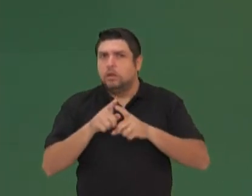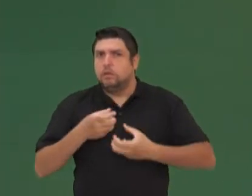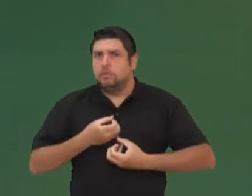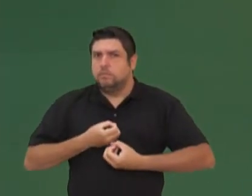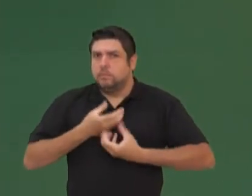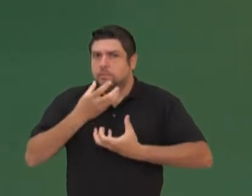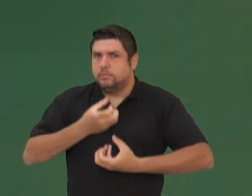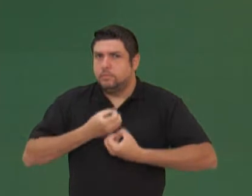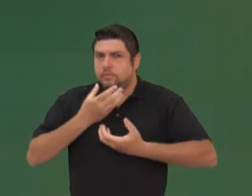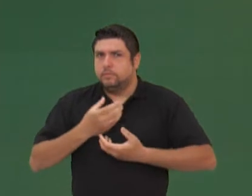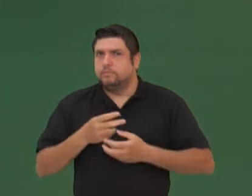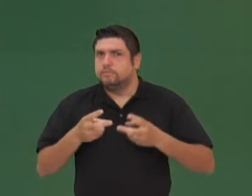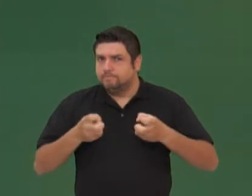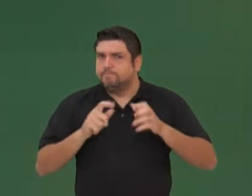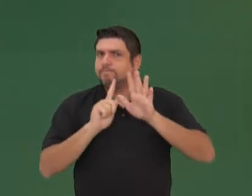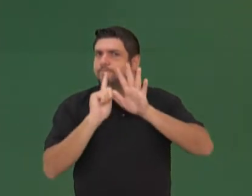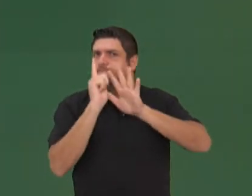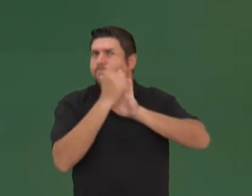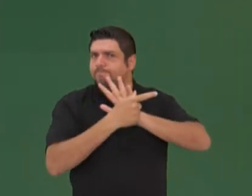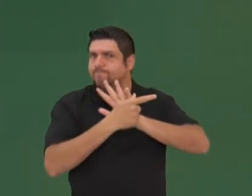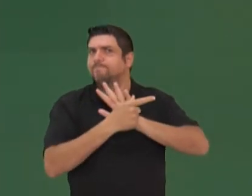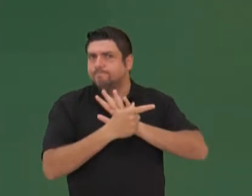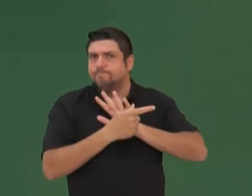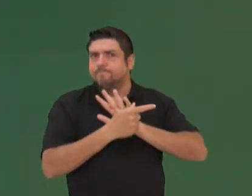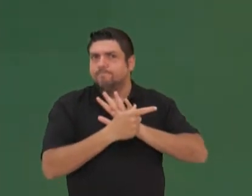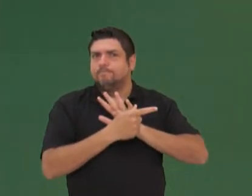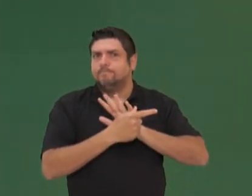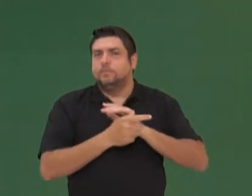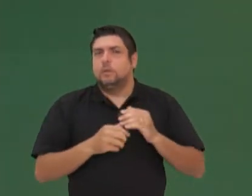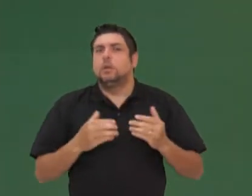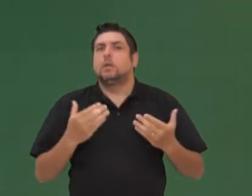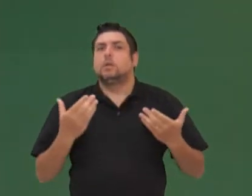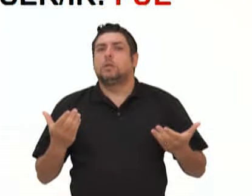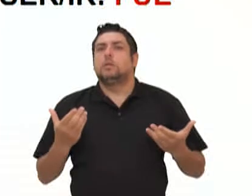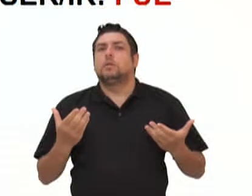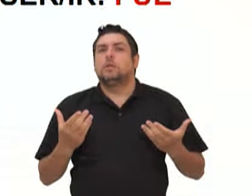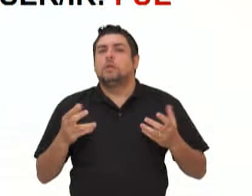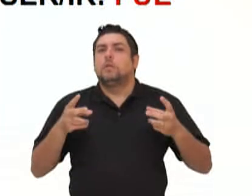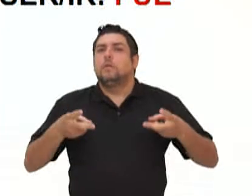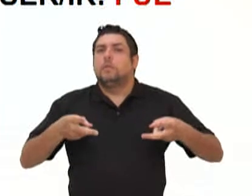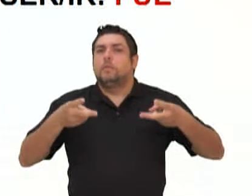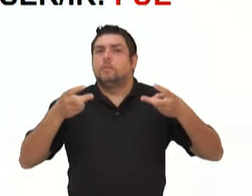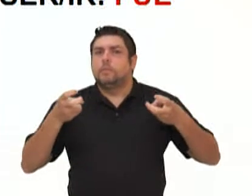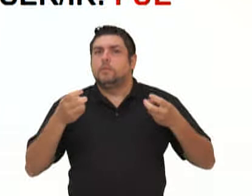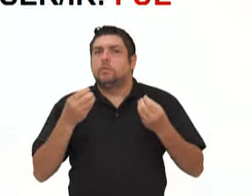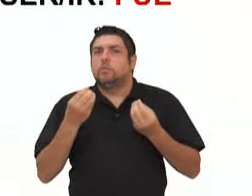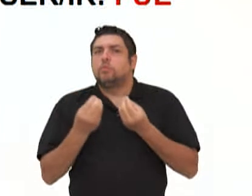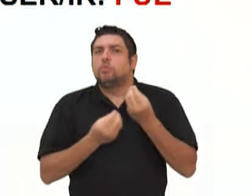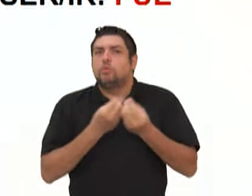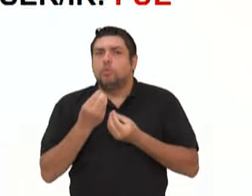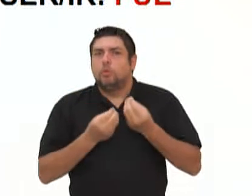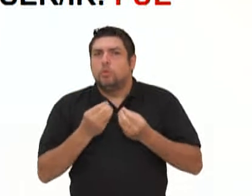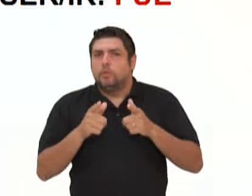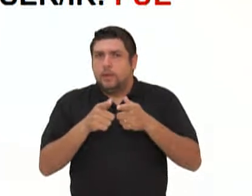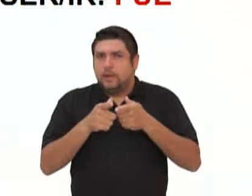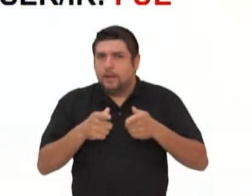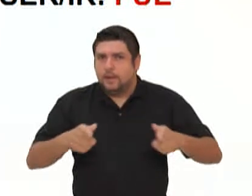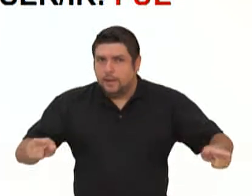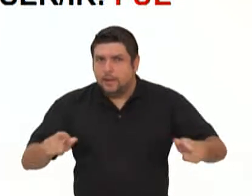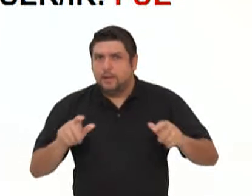nós já abordamos aqui nas nossas aulas, certo? Que nós vamos observar a função, onde nós vamos recorrer a essa gramática, esses elementos